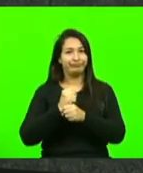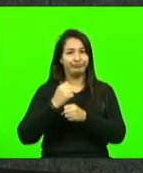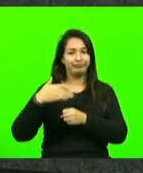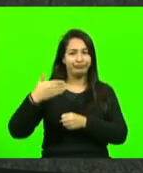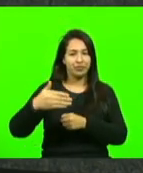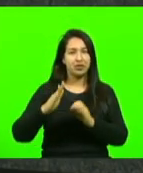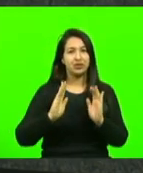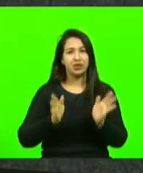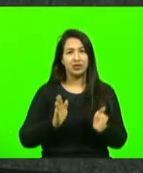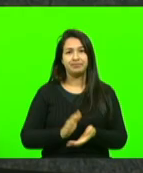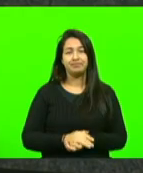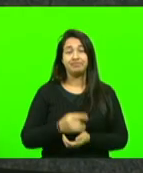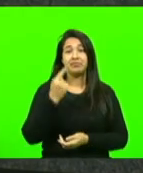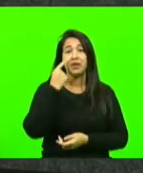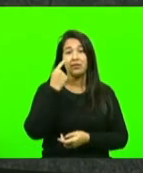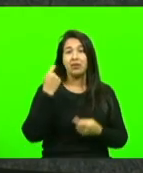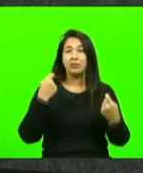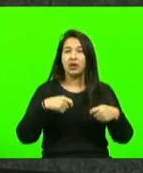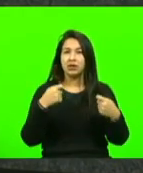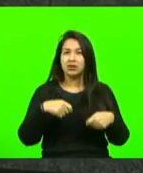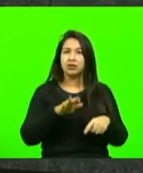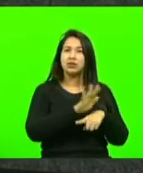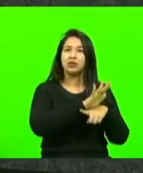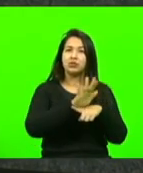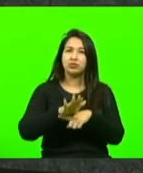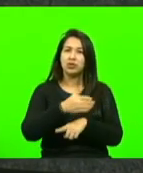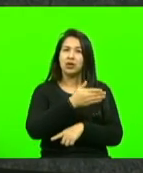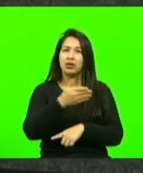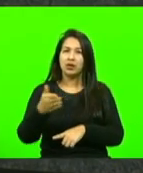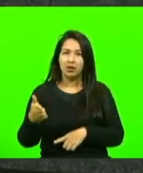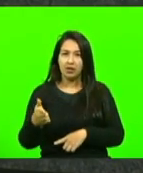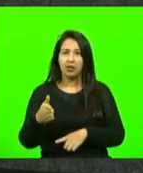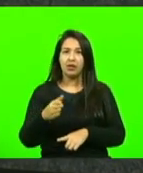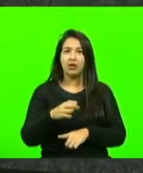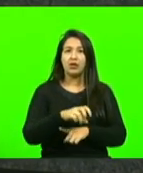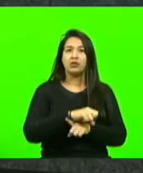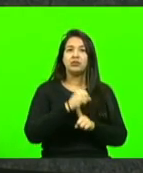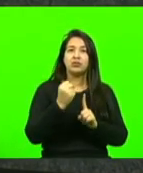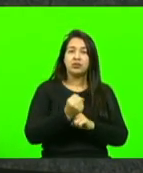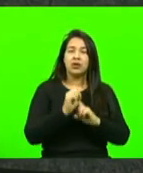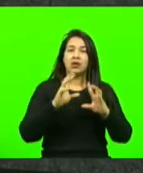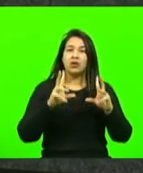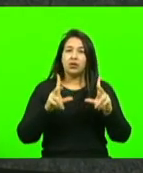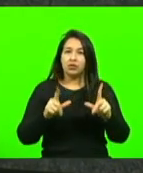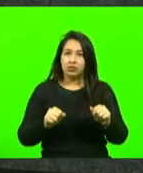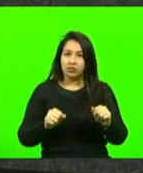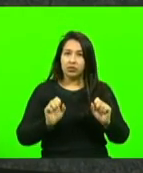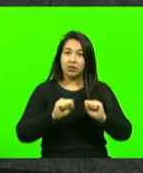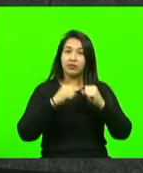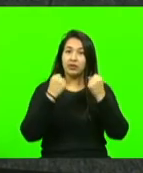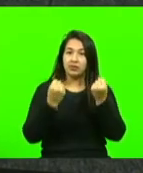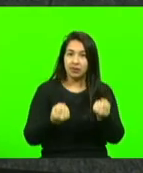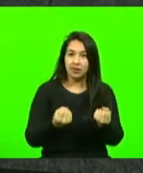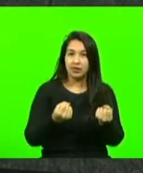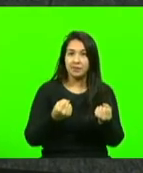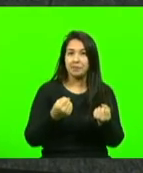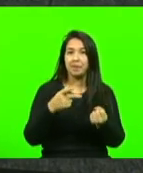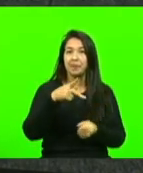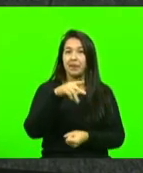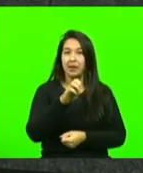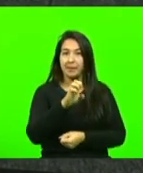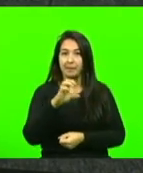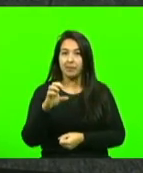de fato orientar a sociedade a fazer um enfrentamento Claro dessa PEC no sentido de que